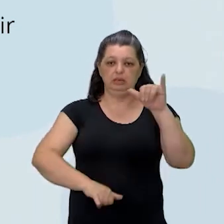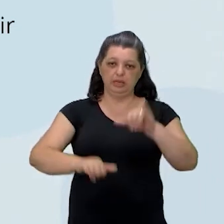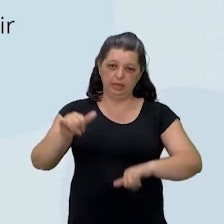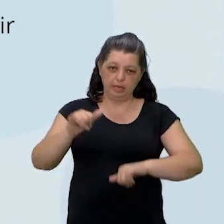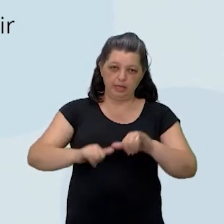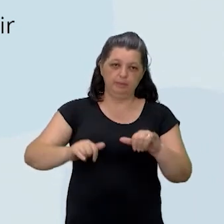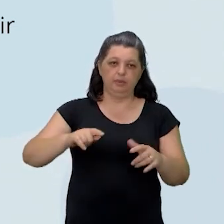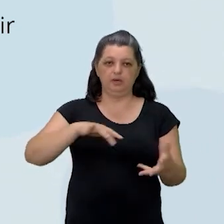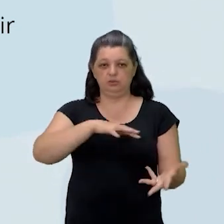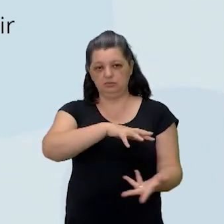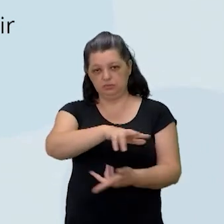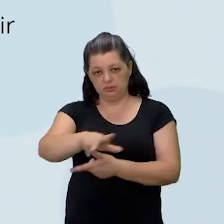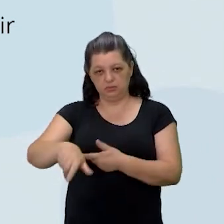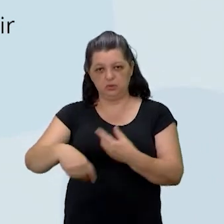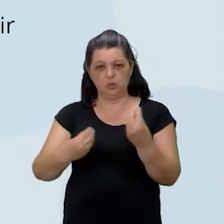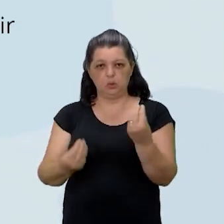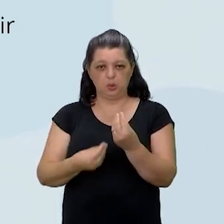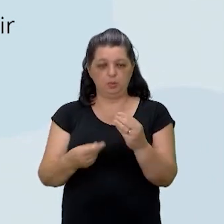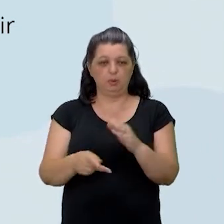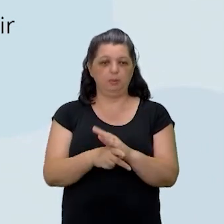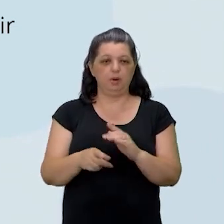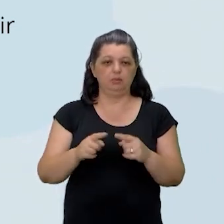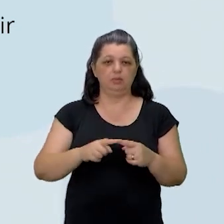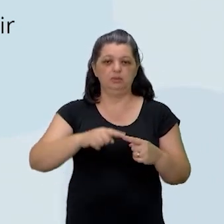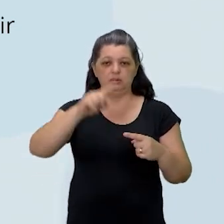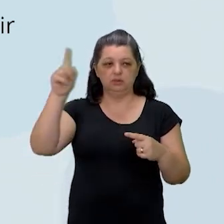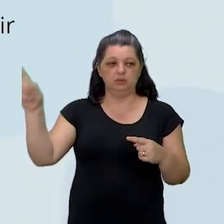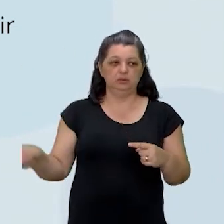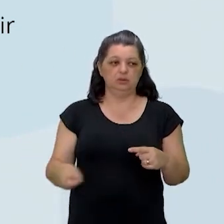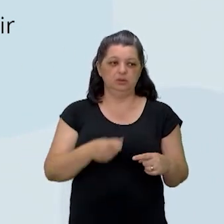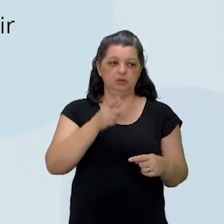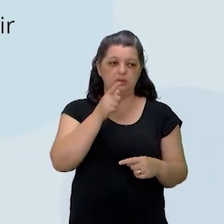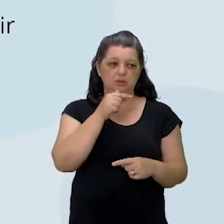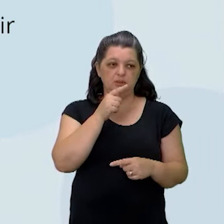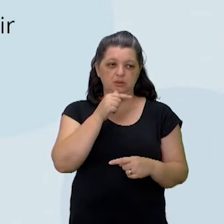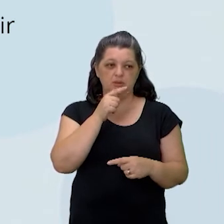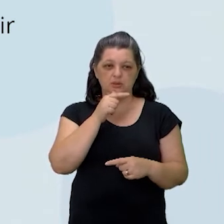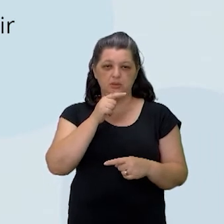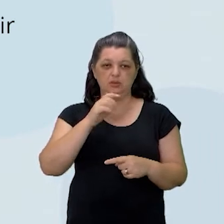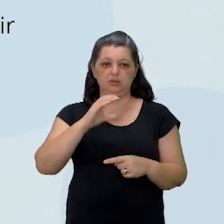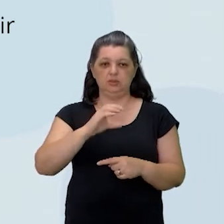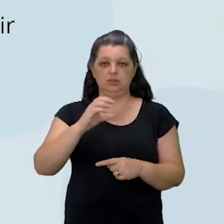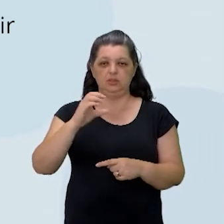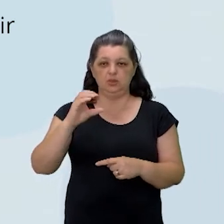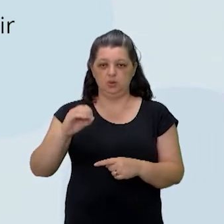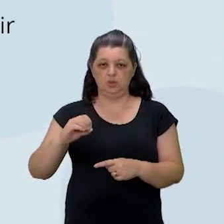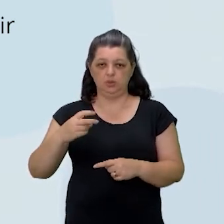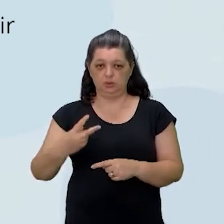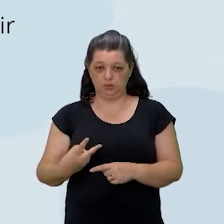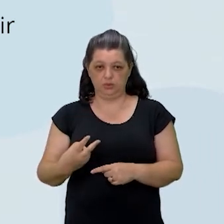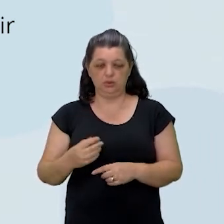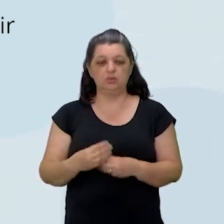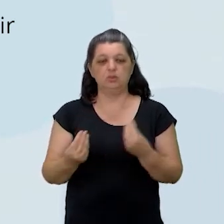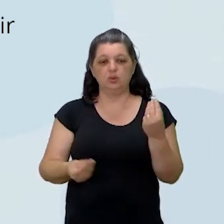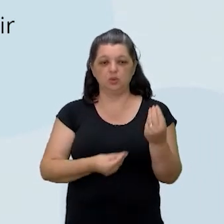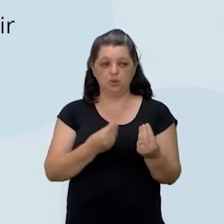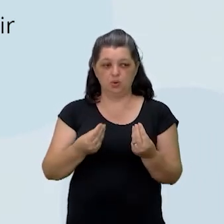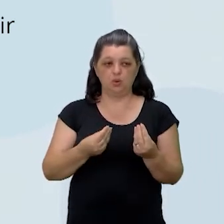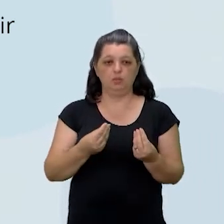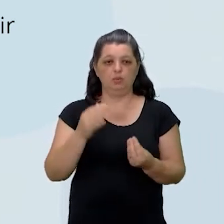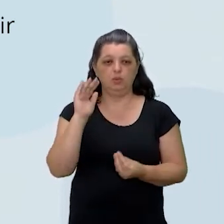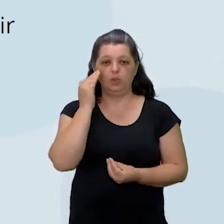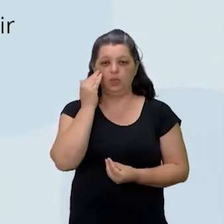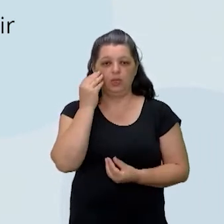ocorre o ciclo da água e do carbono e vamos também compreender como o ser humano pode interferir